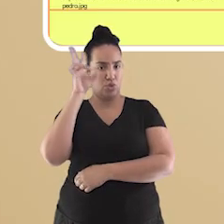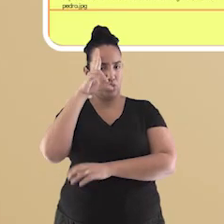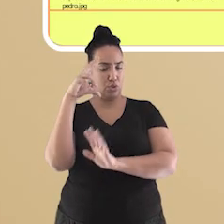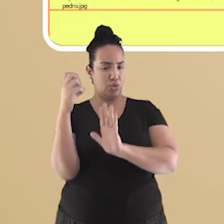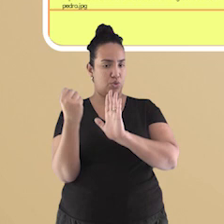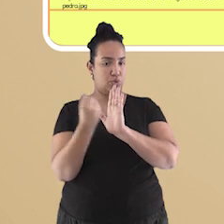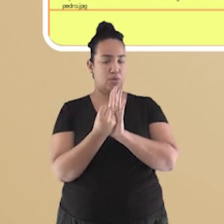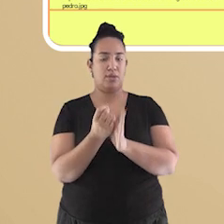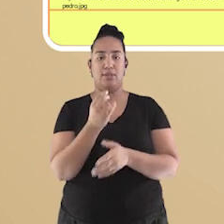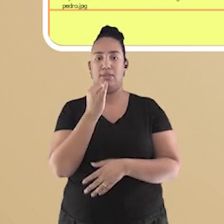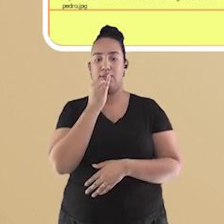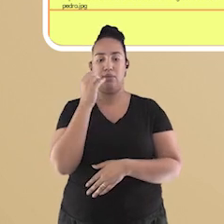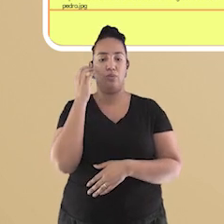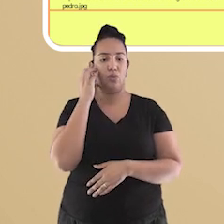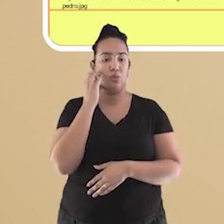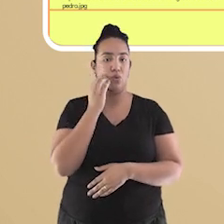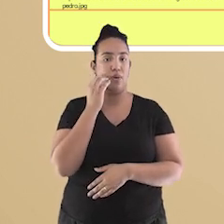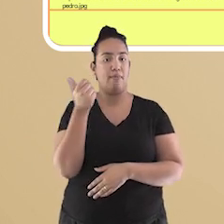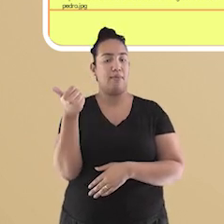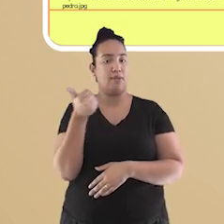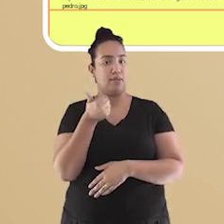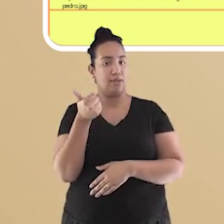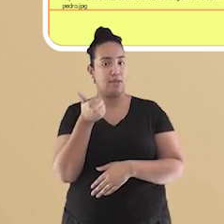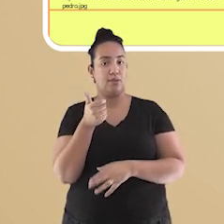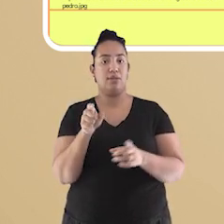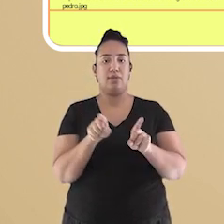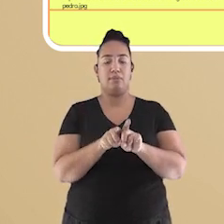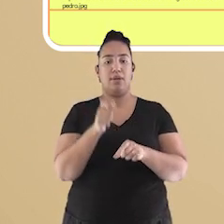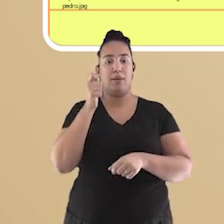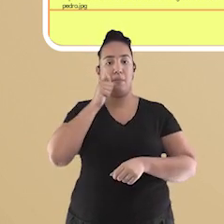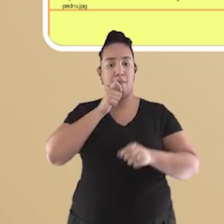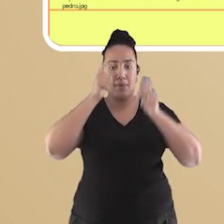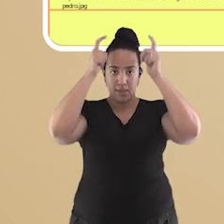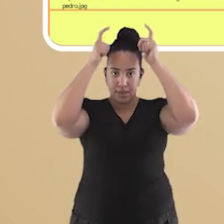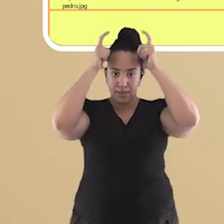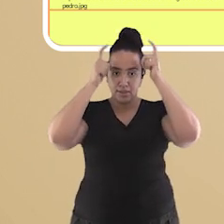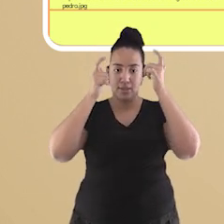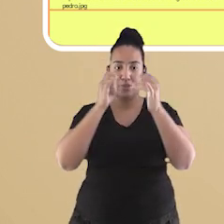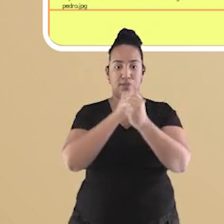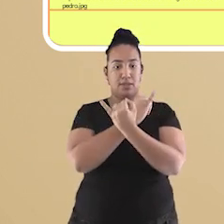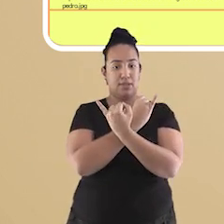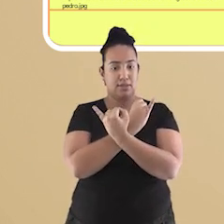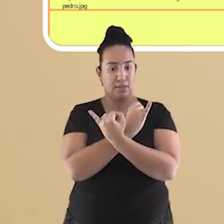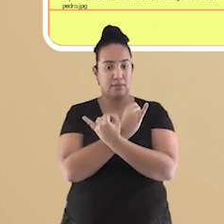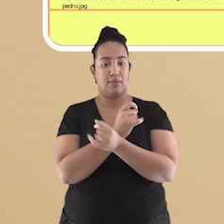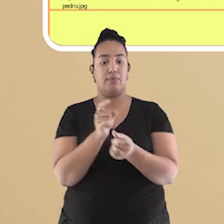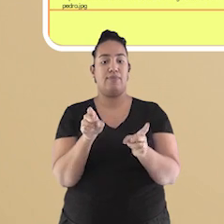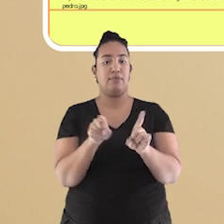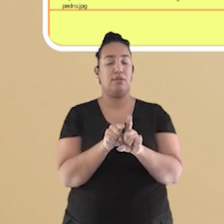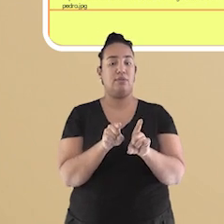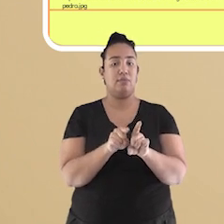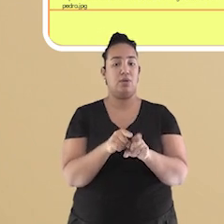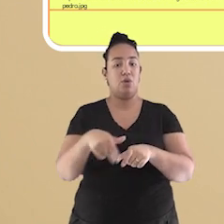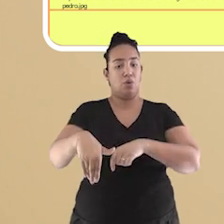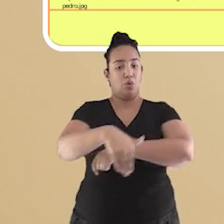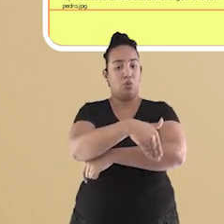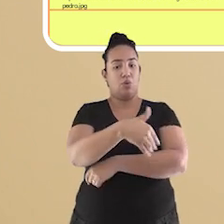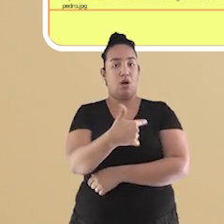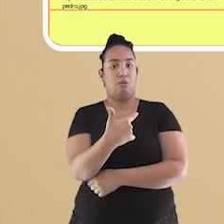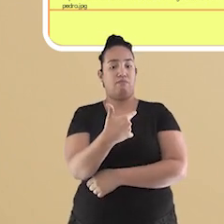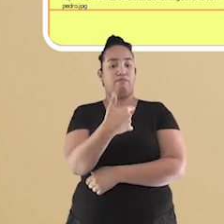como Dom Pedro I, Princesa Isabel, Barão do Rio Branco, Getúlio